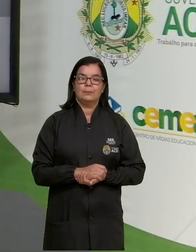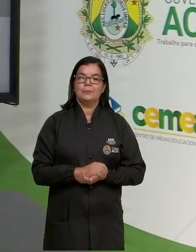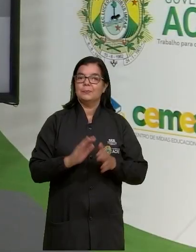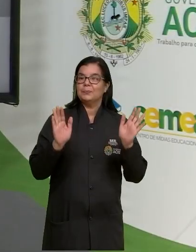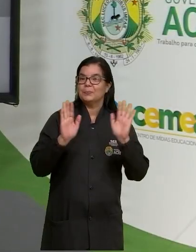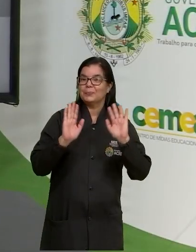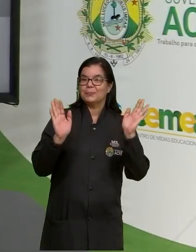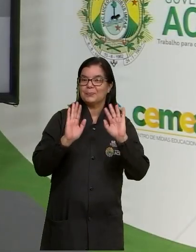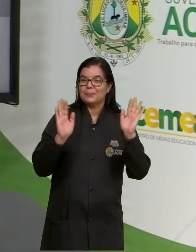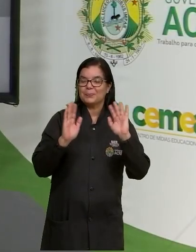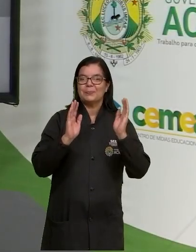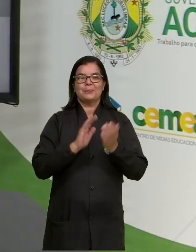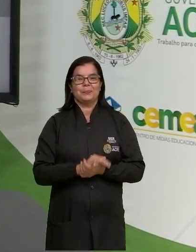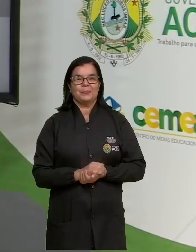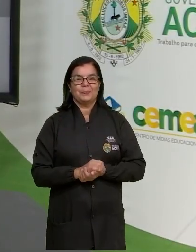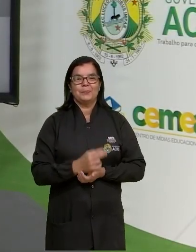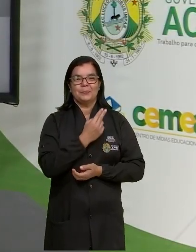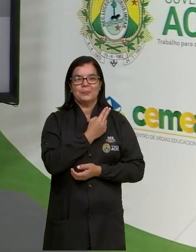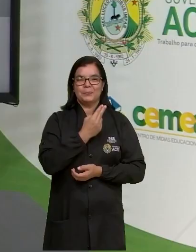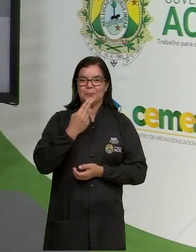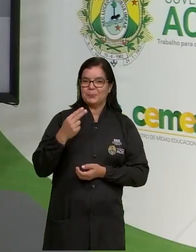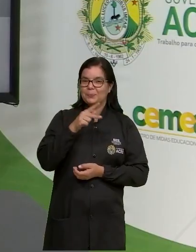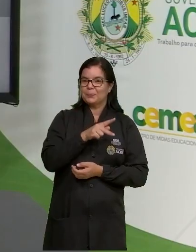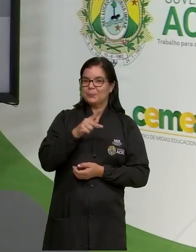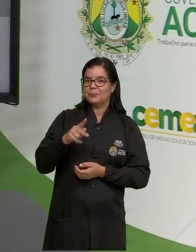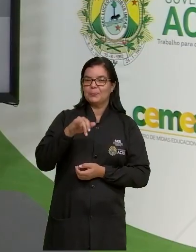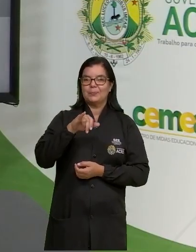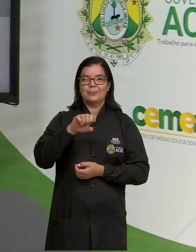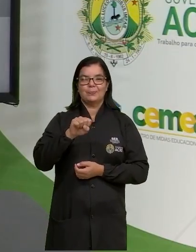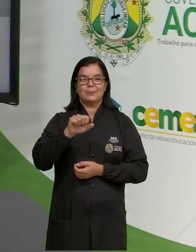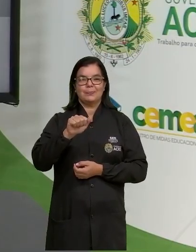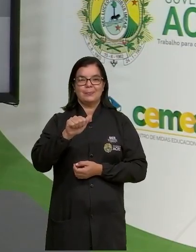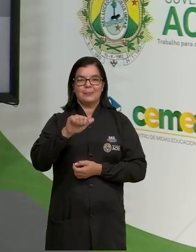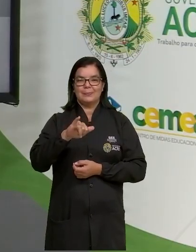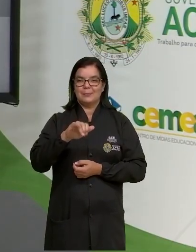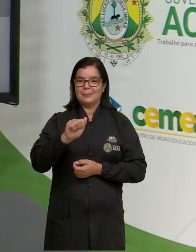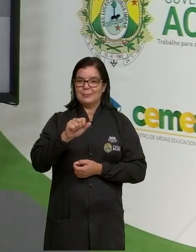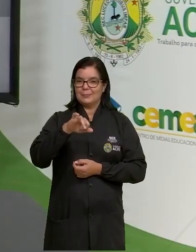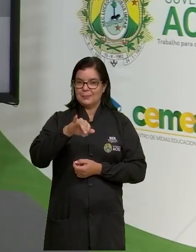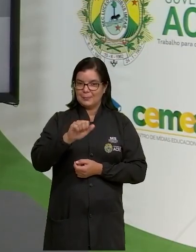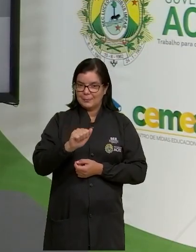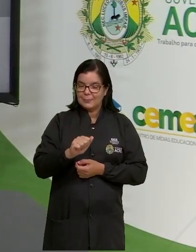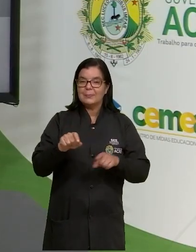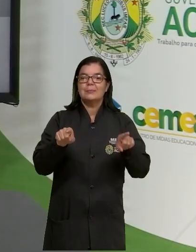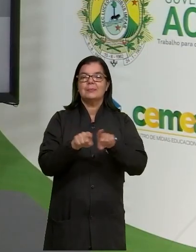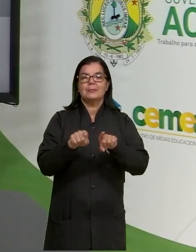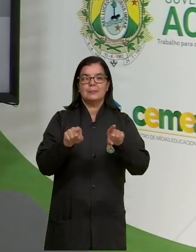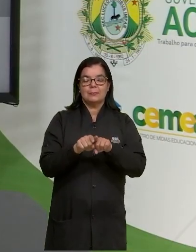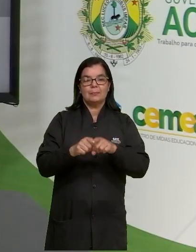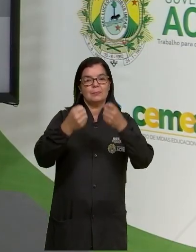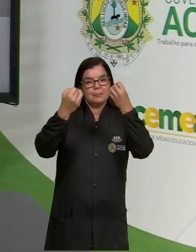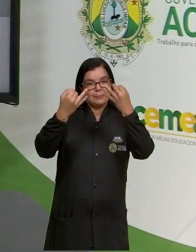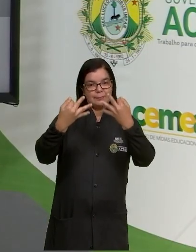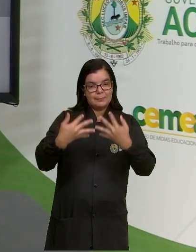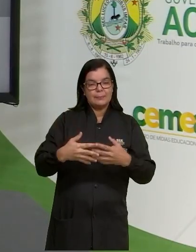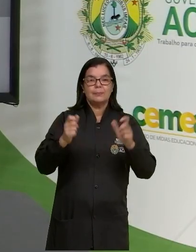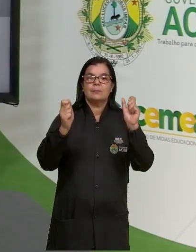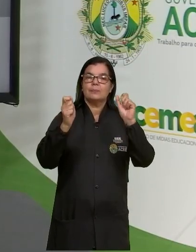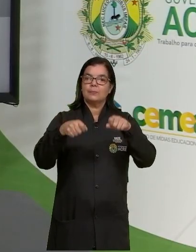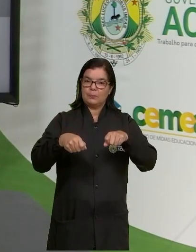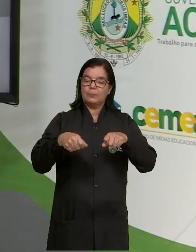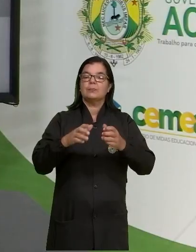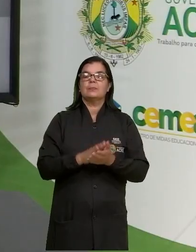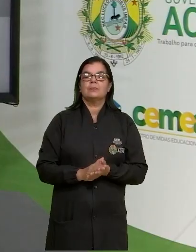Olá, pessoal. Sou o professor Isaías e estou aqui mais uma vez para que a gente possa tratar